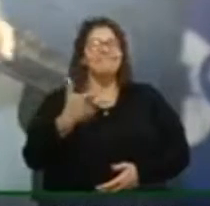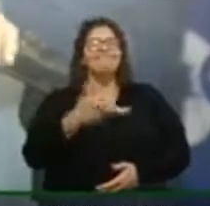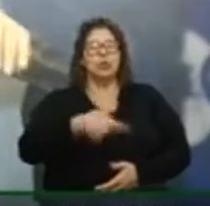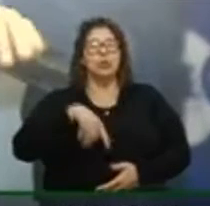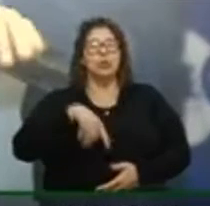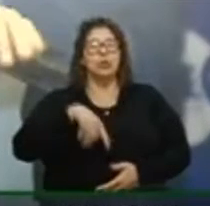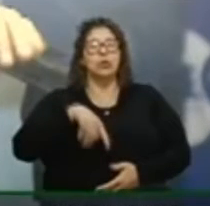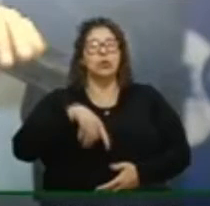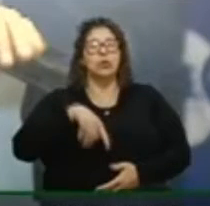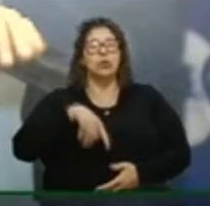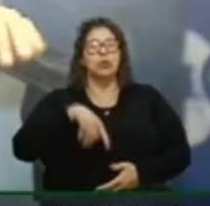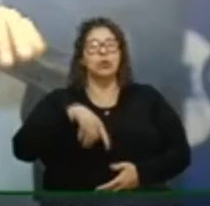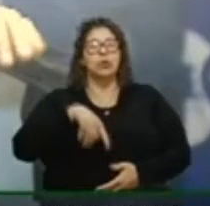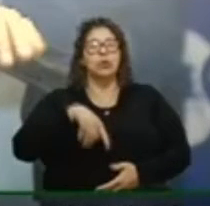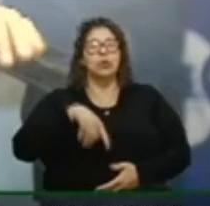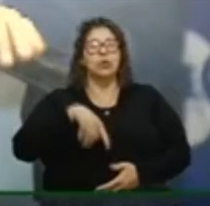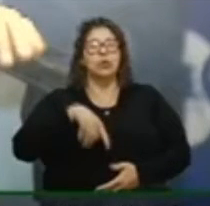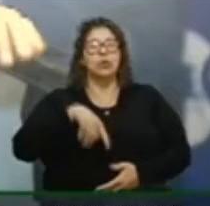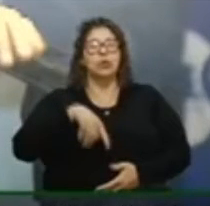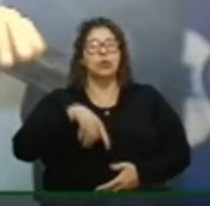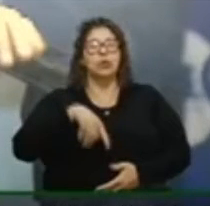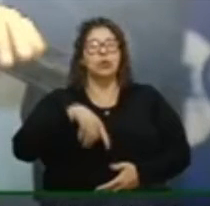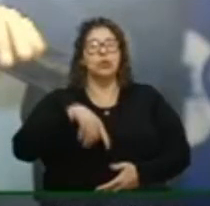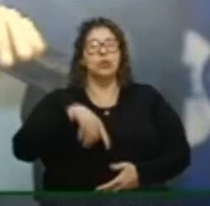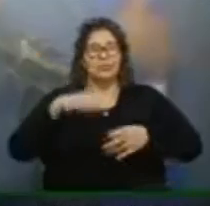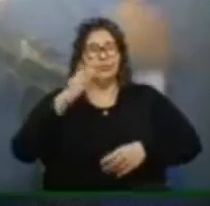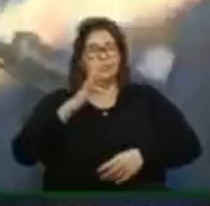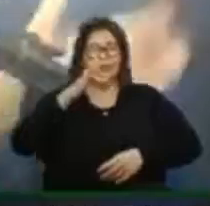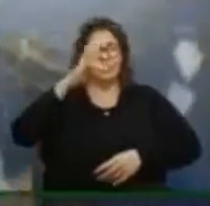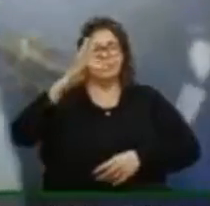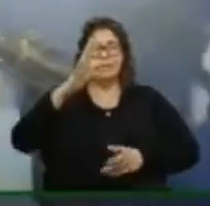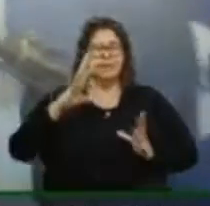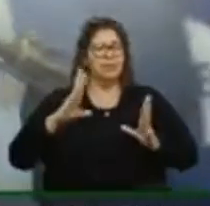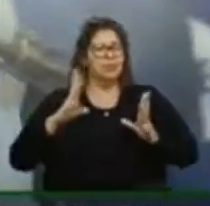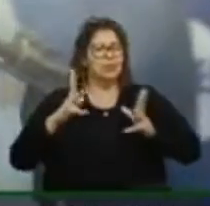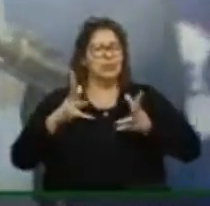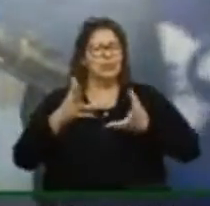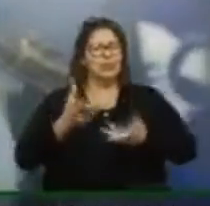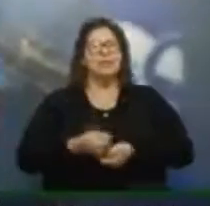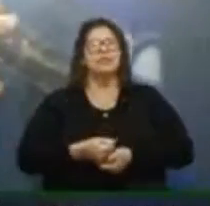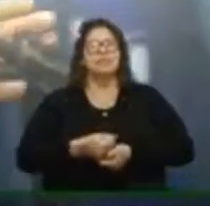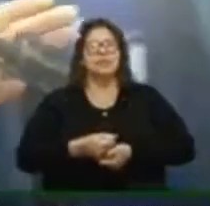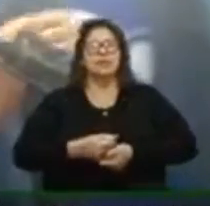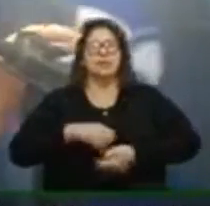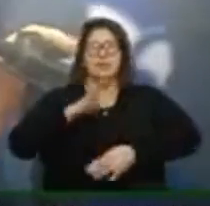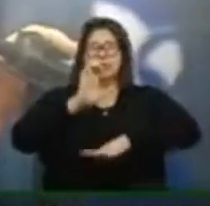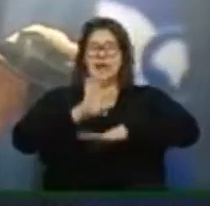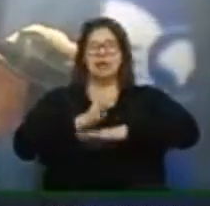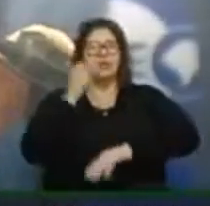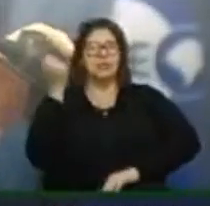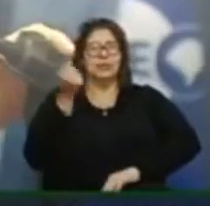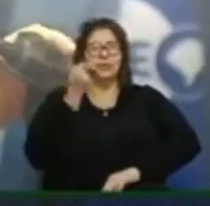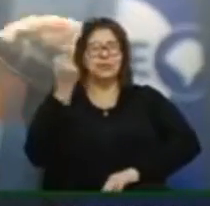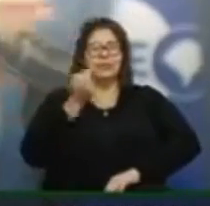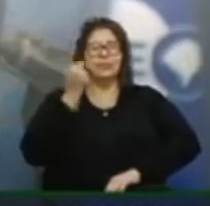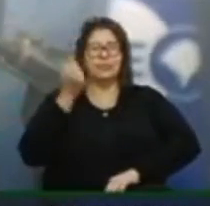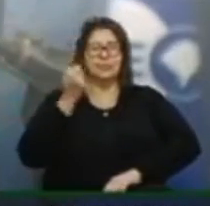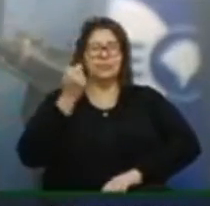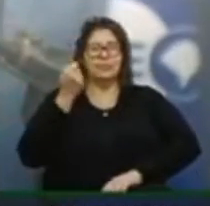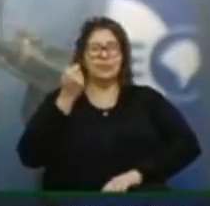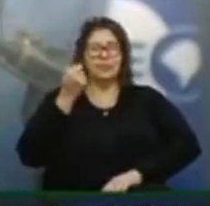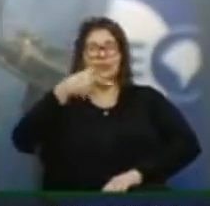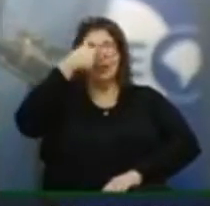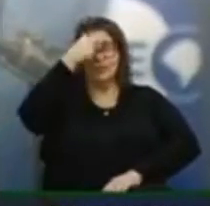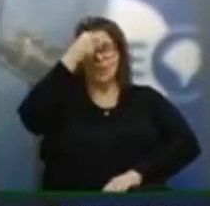partidos políticos das bancadas federais da bancada das bancadas federais do estado do sul que essa universidade